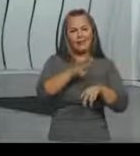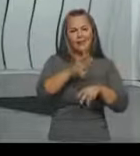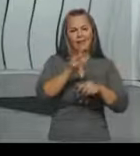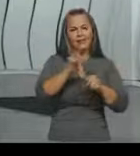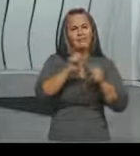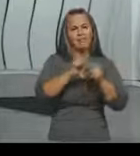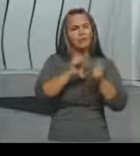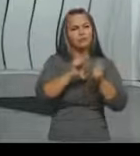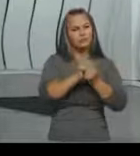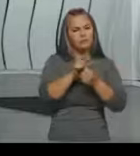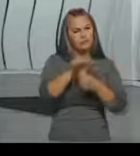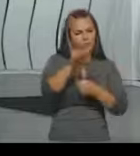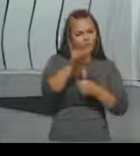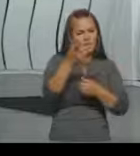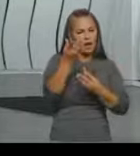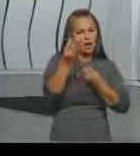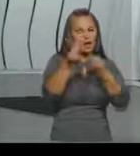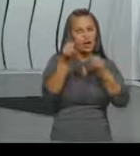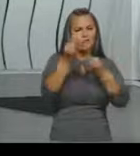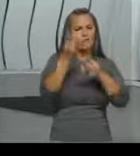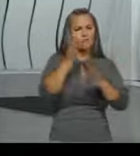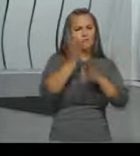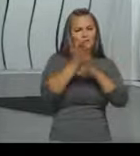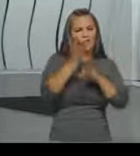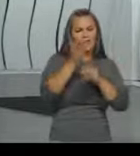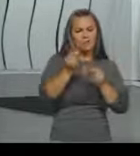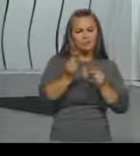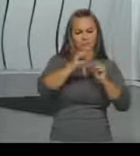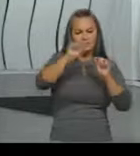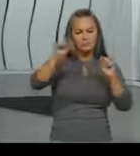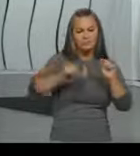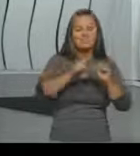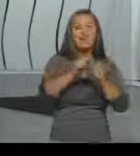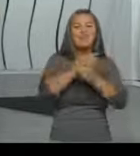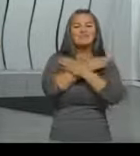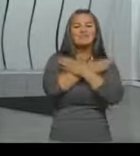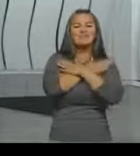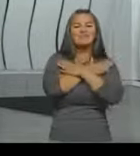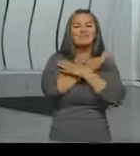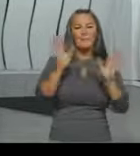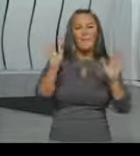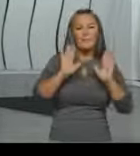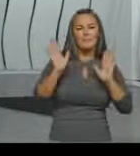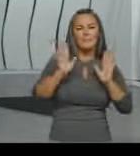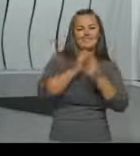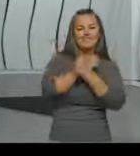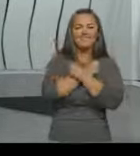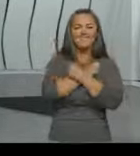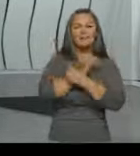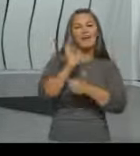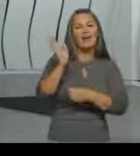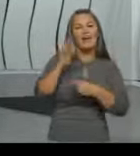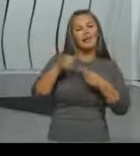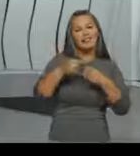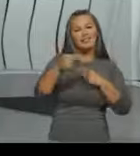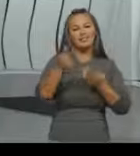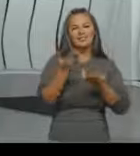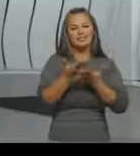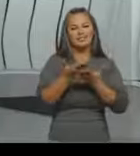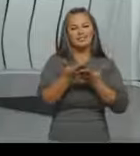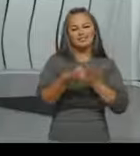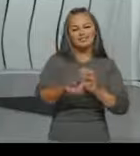aquela regra de 3 básica, beleza? Grande abraço para vocês, Deus abençoe e até a próxima aula.